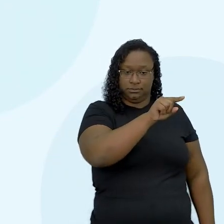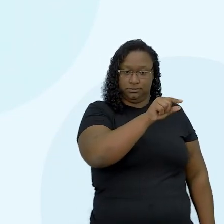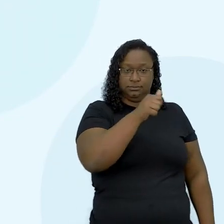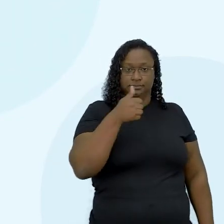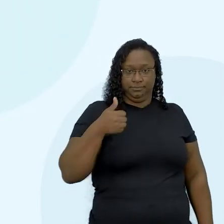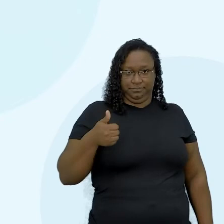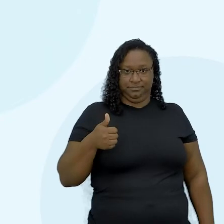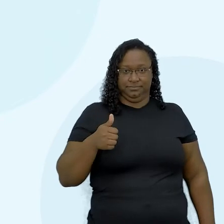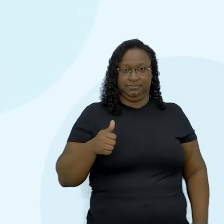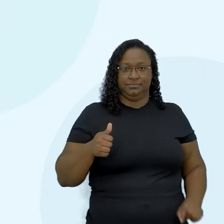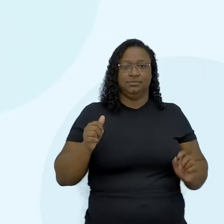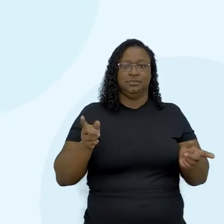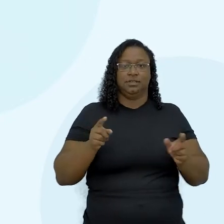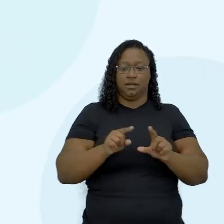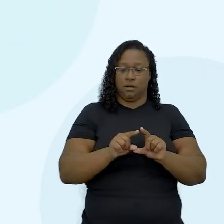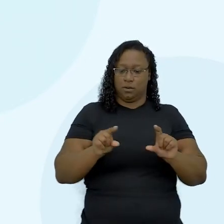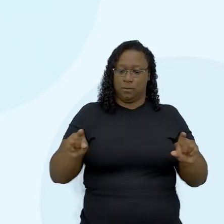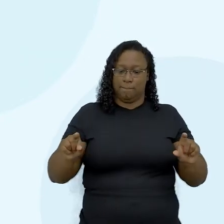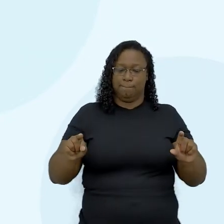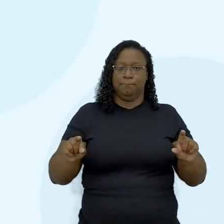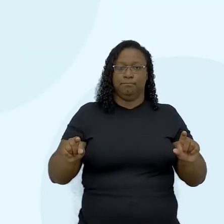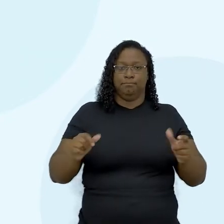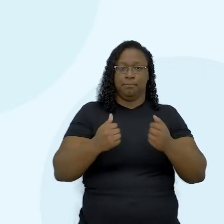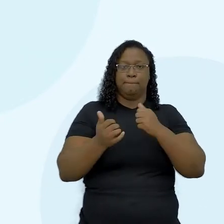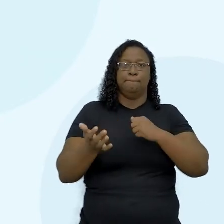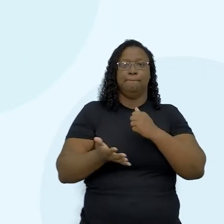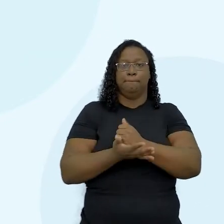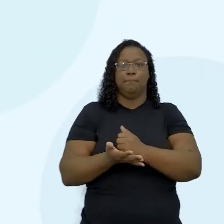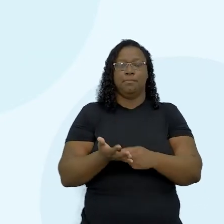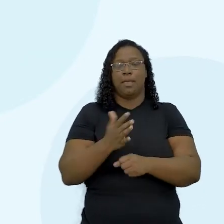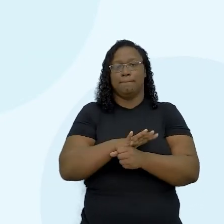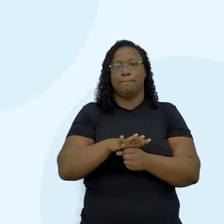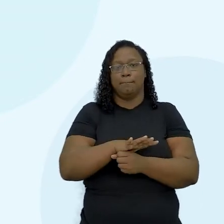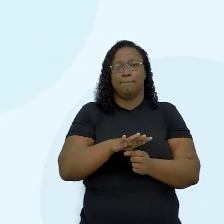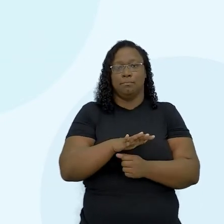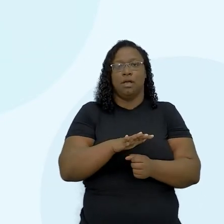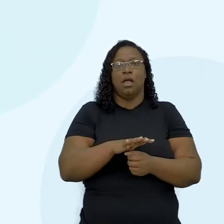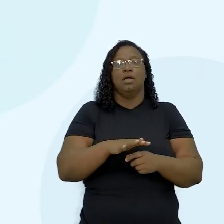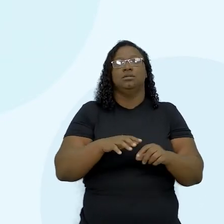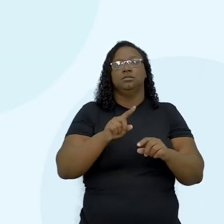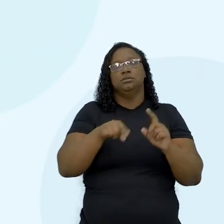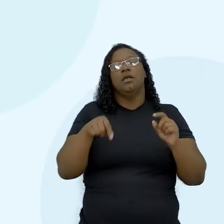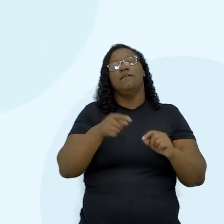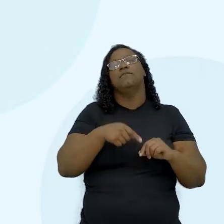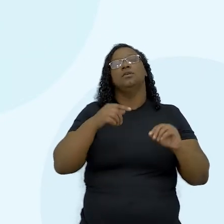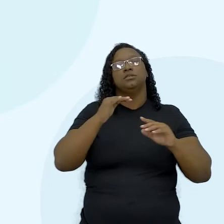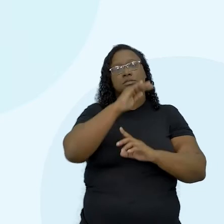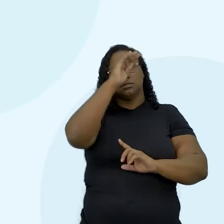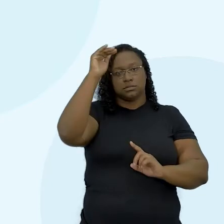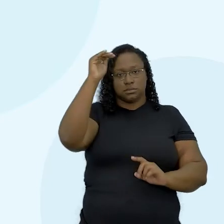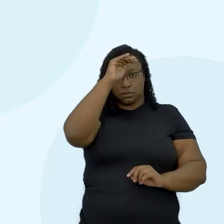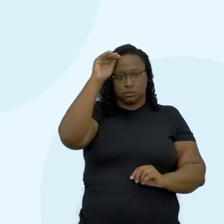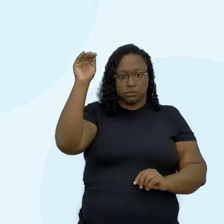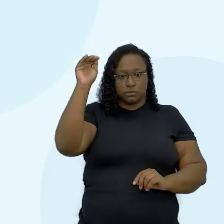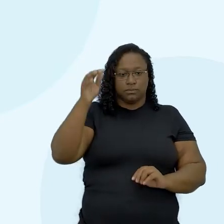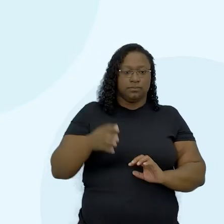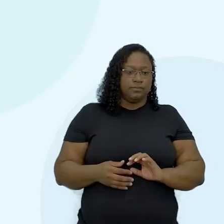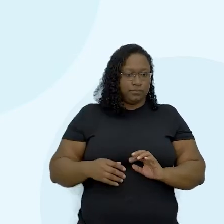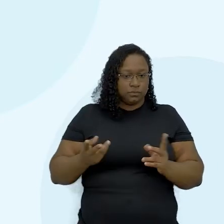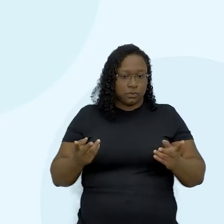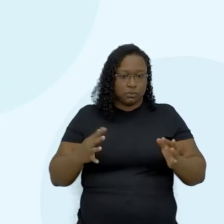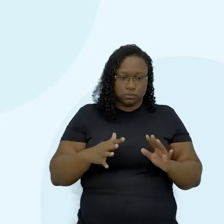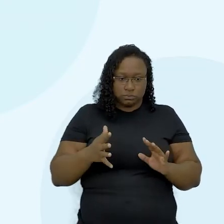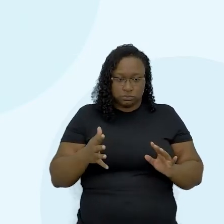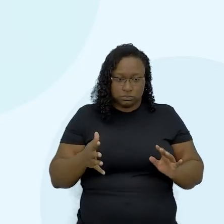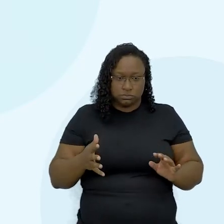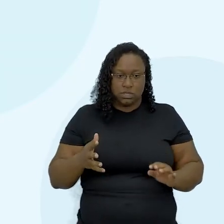vezes altura, 2.000 vezes 2,5. Que vai dar 5. 5. 5, é 500, né? Deixa eu ver. É. 2 vezes 2, 4,